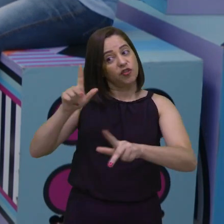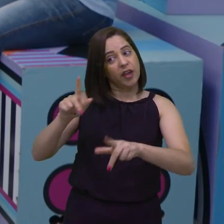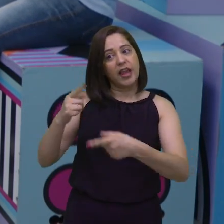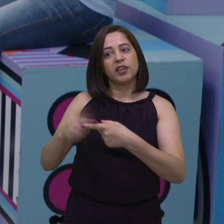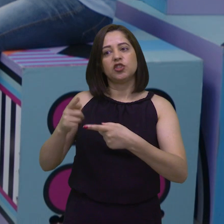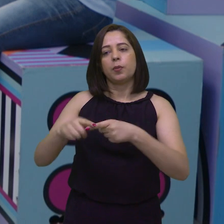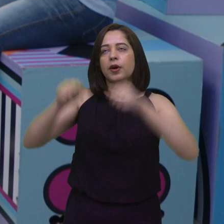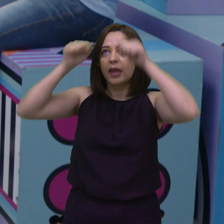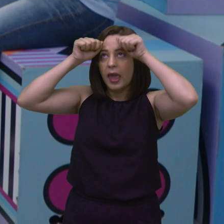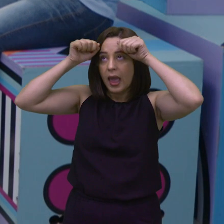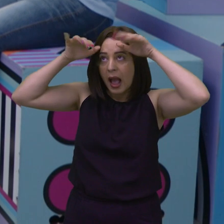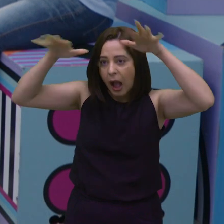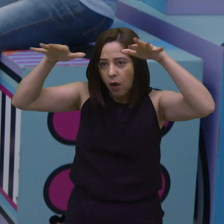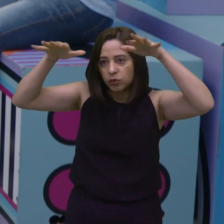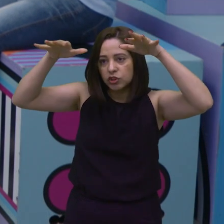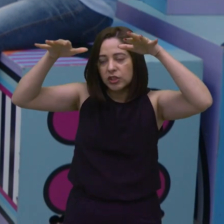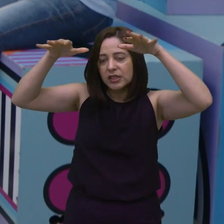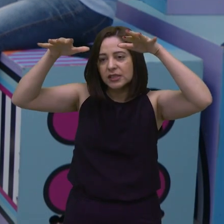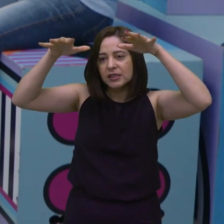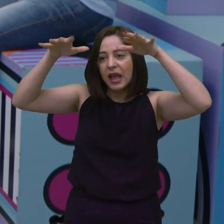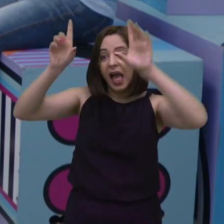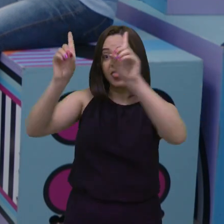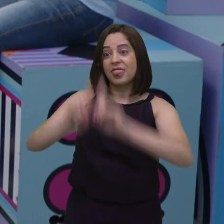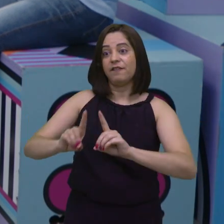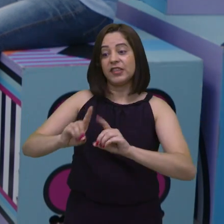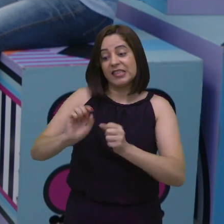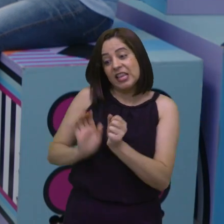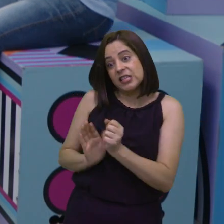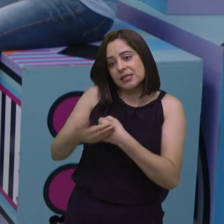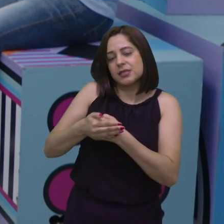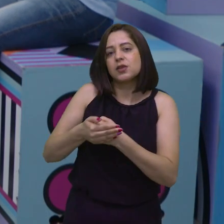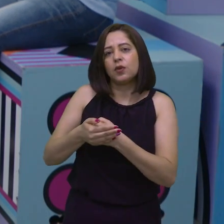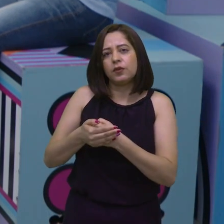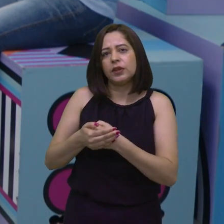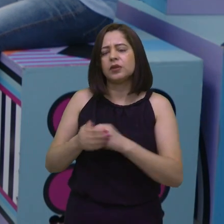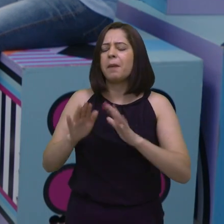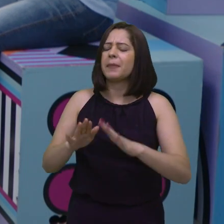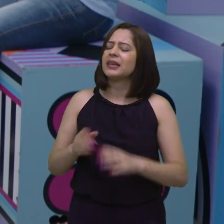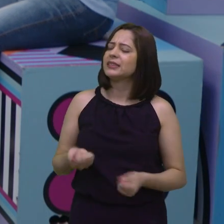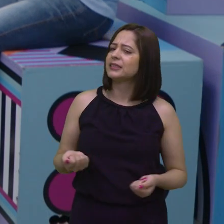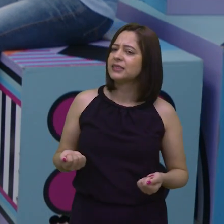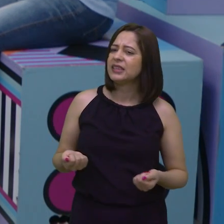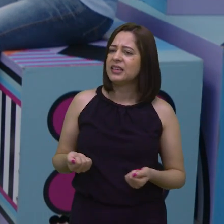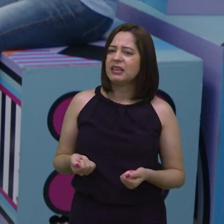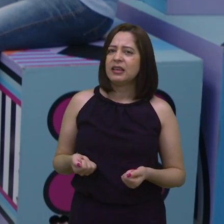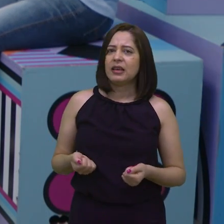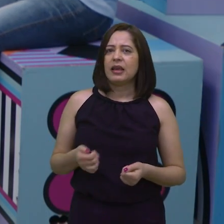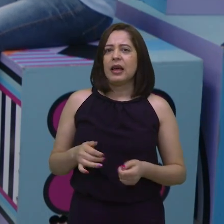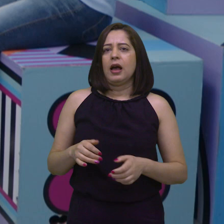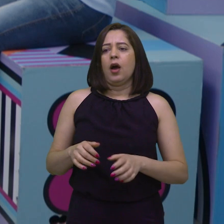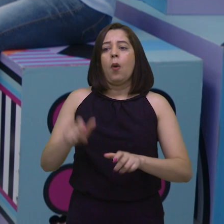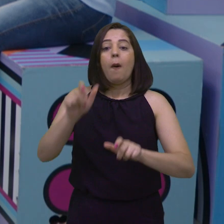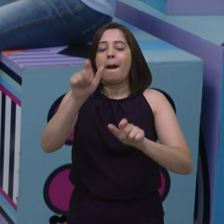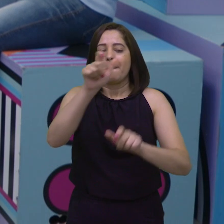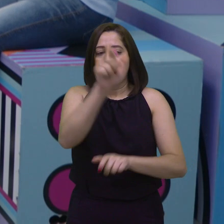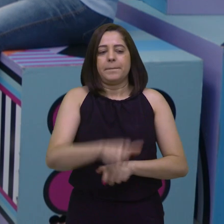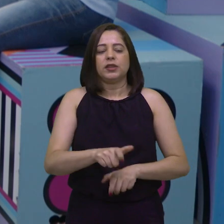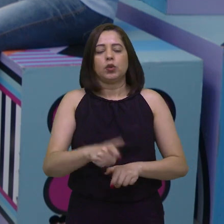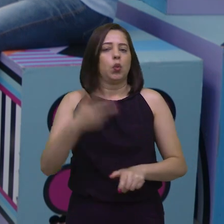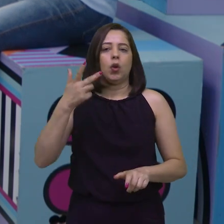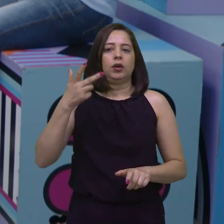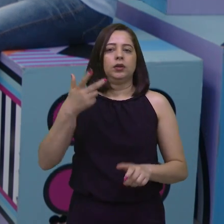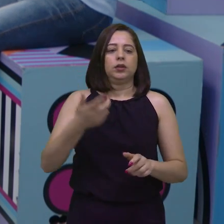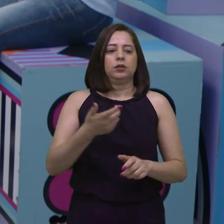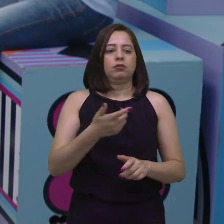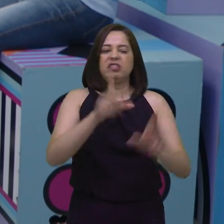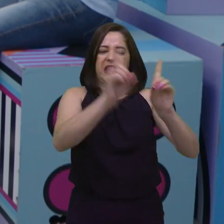caso é visível, e mesmo também no caso das deficiências ocultas, quando a pessoa não deficiência, uma pessoa que não